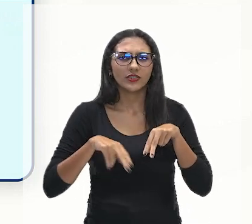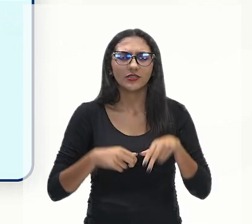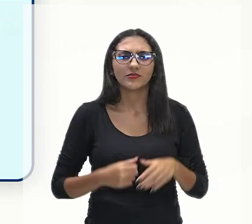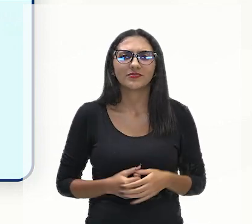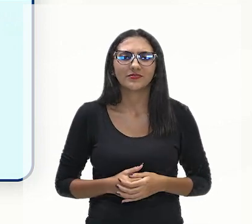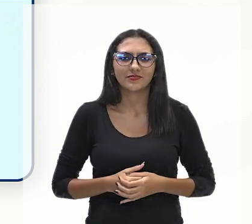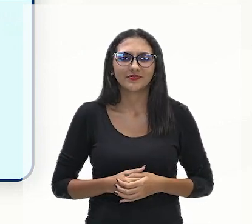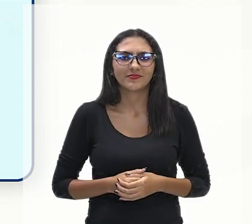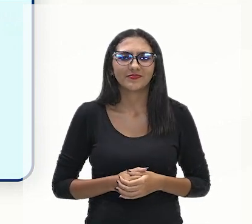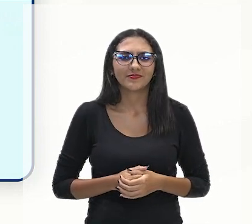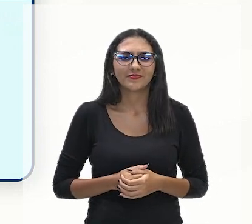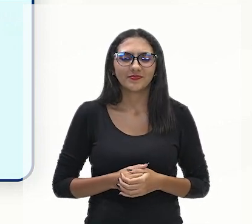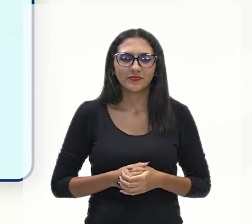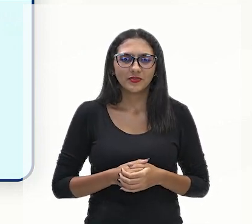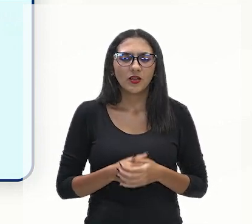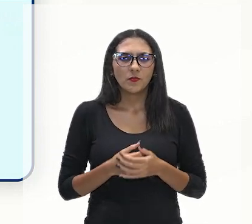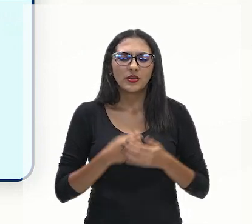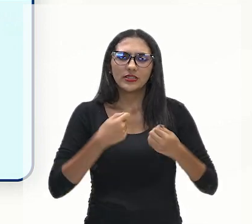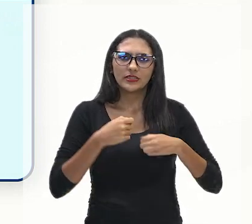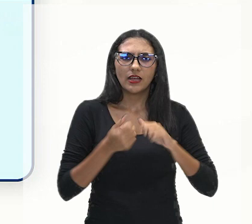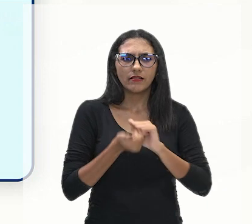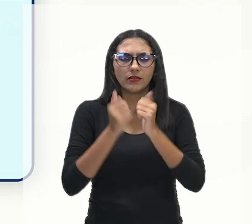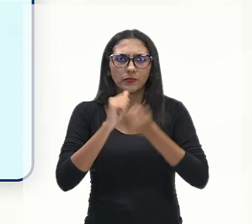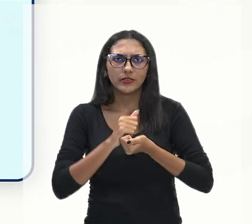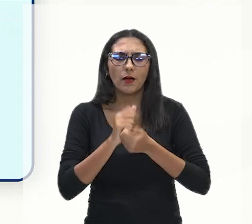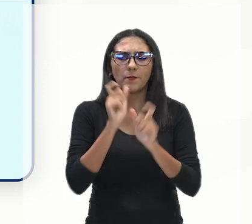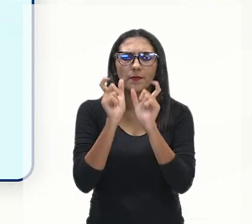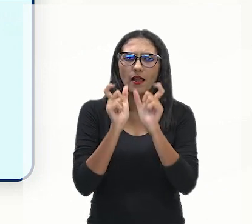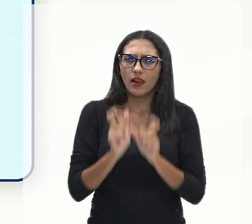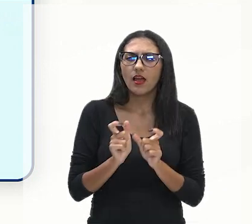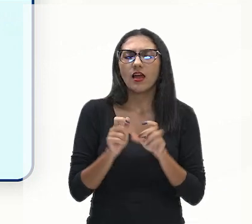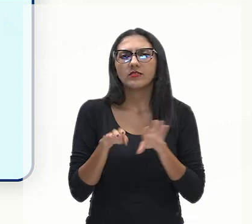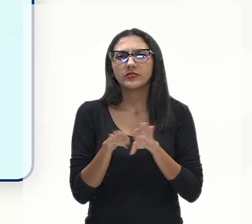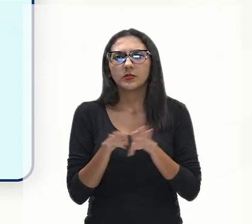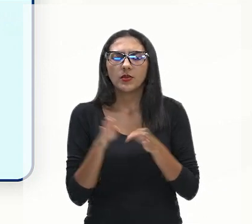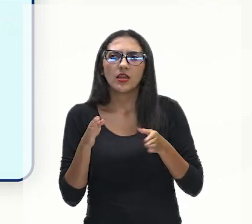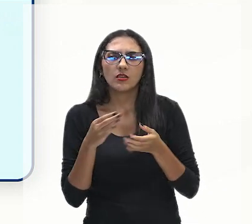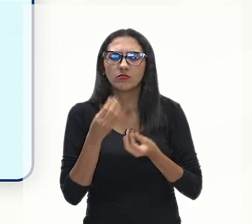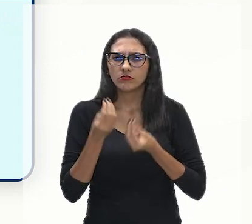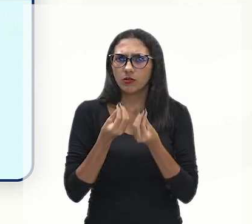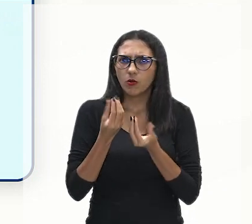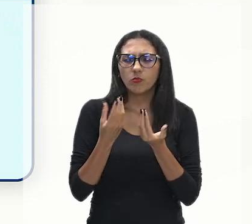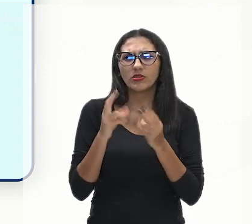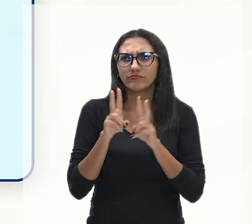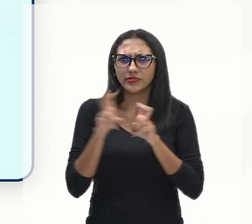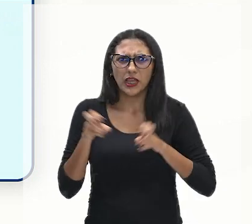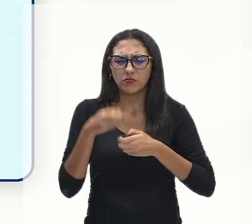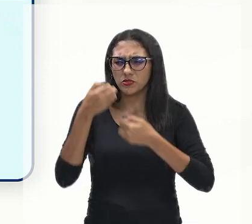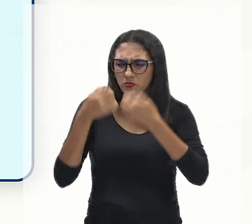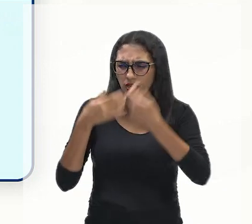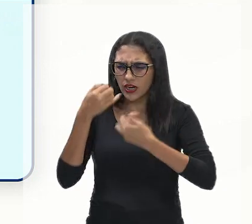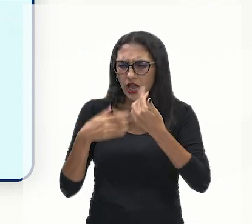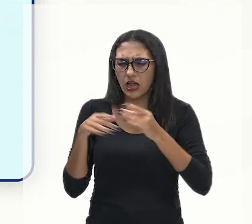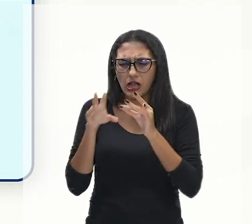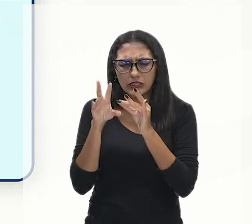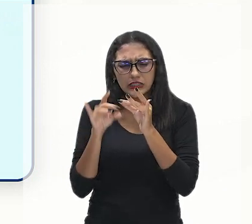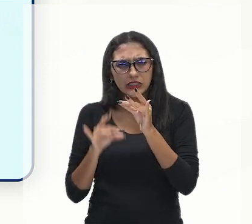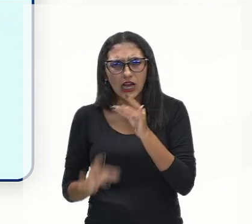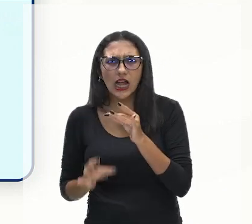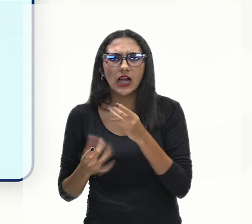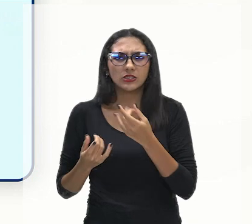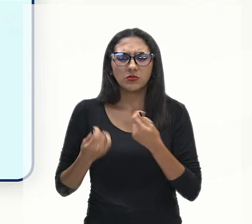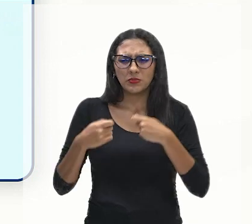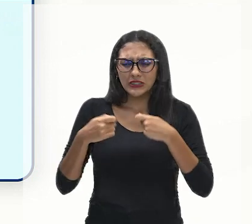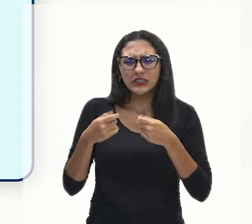usar, vou adaptar a minha maneira de abordar o assunto. E falando sobre gêneros